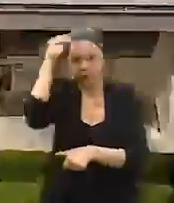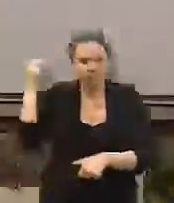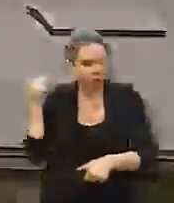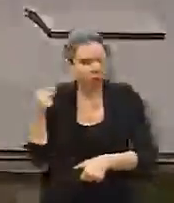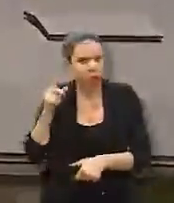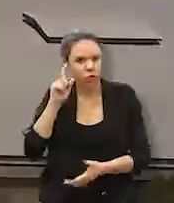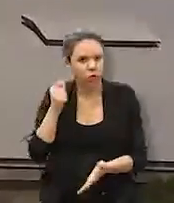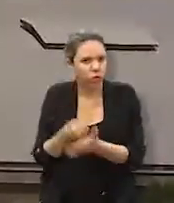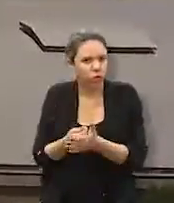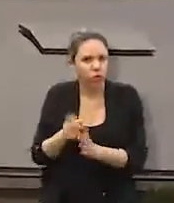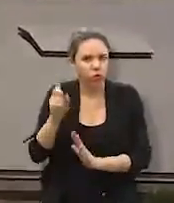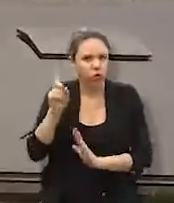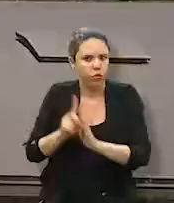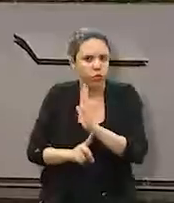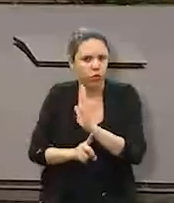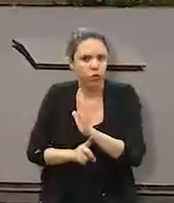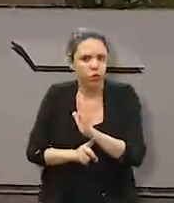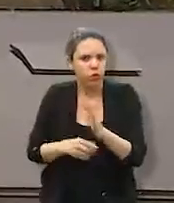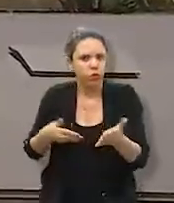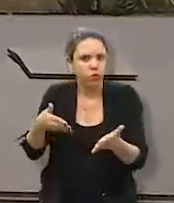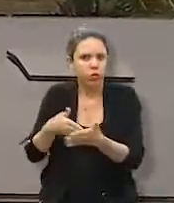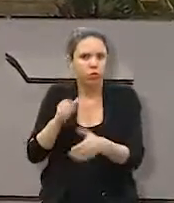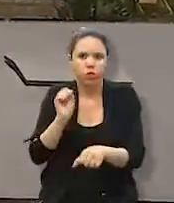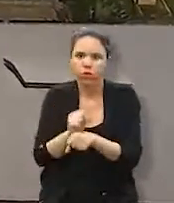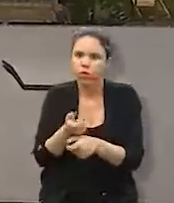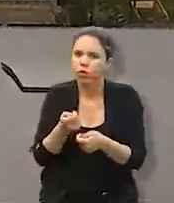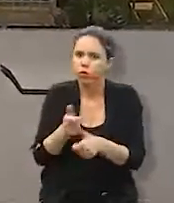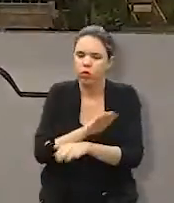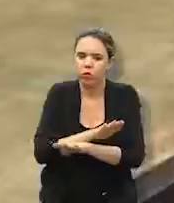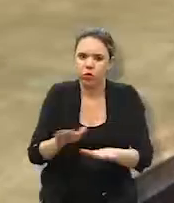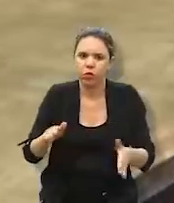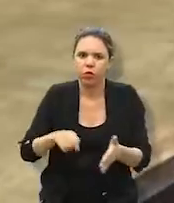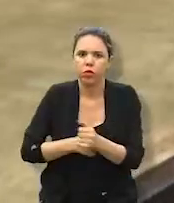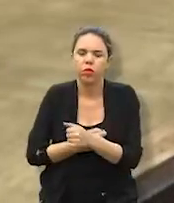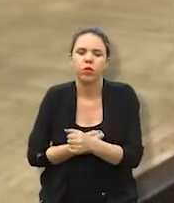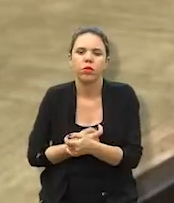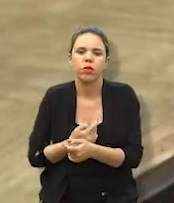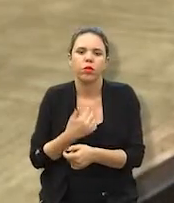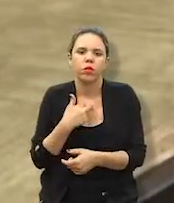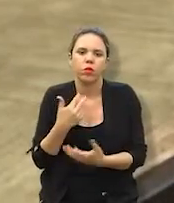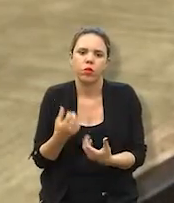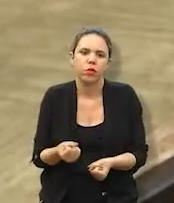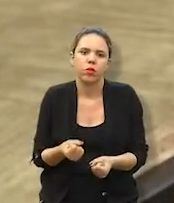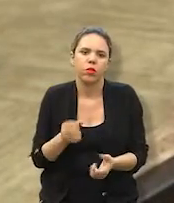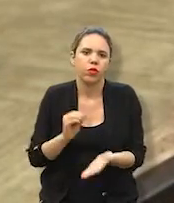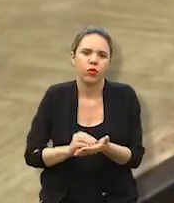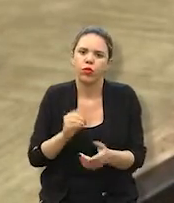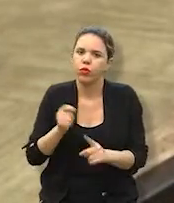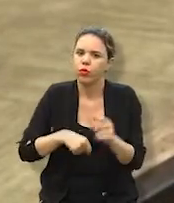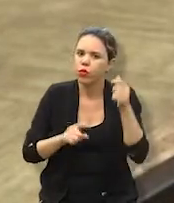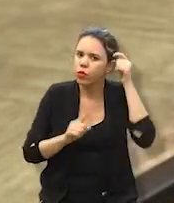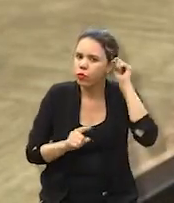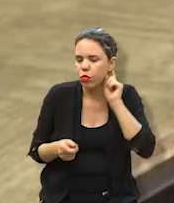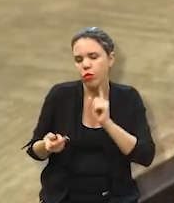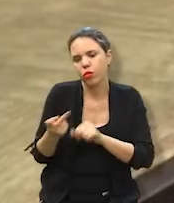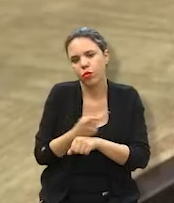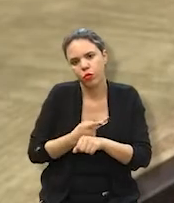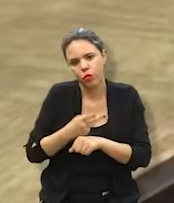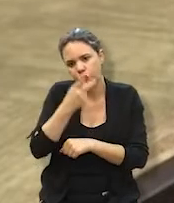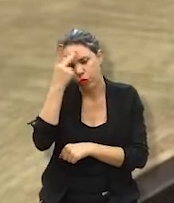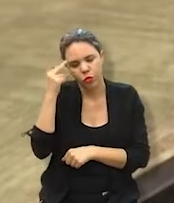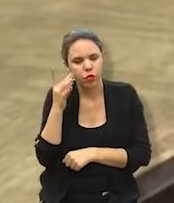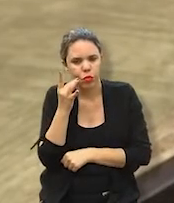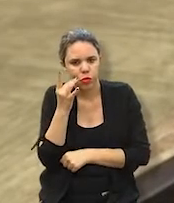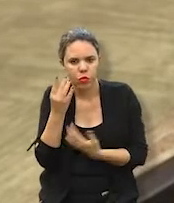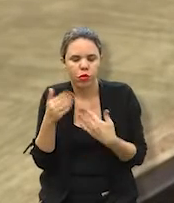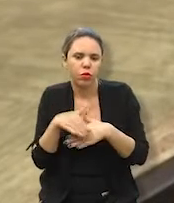da prefeitura para garantir o direito e não interromper o benefício. Não é admissível que nem um mês falte. Eu já procurei,